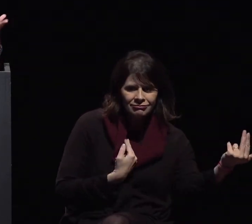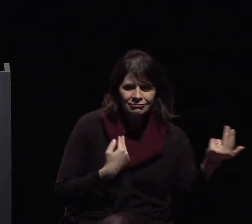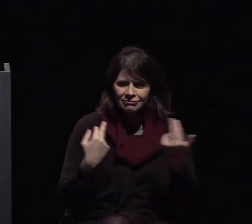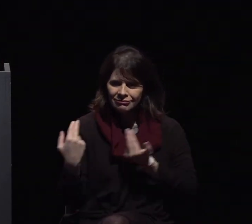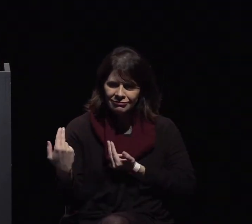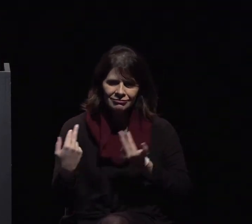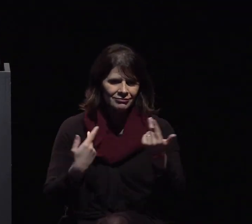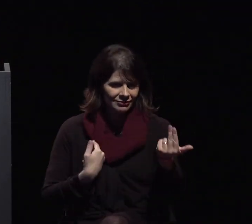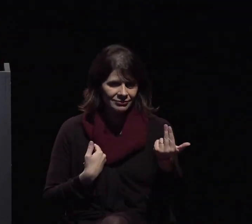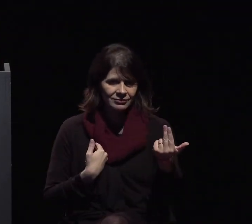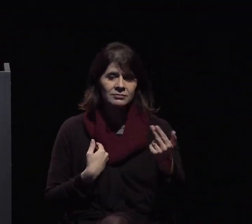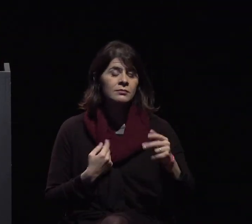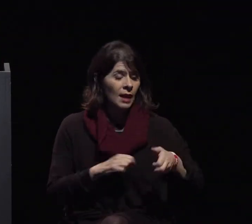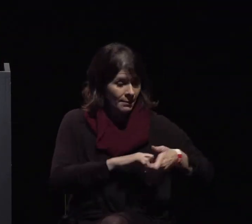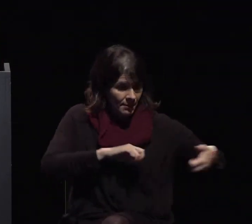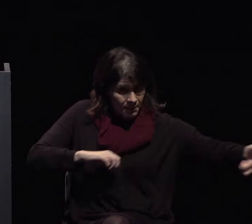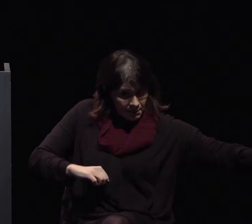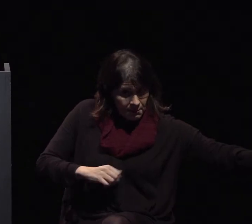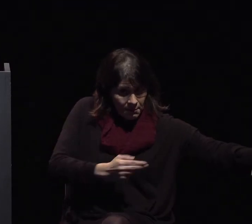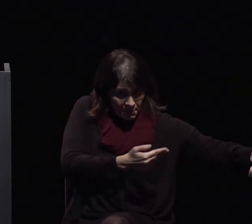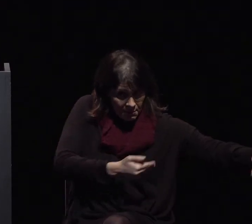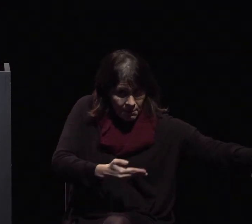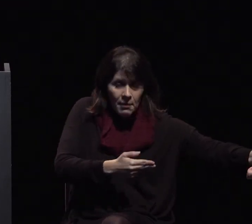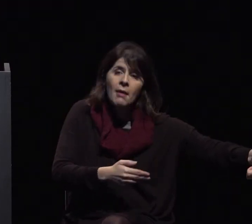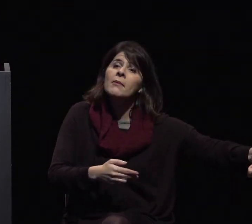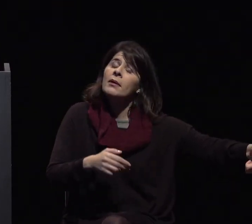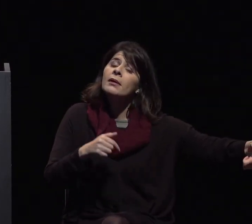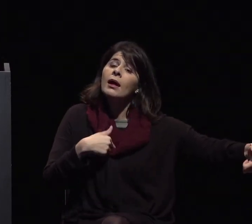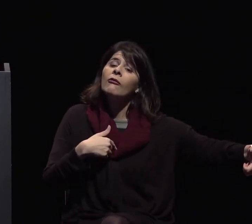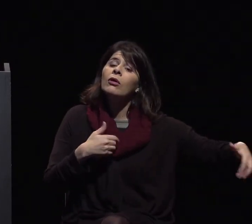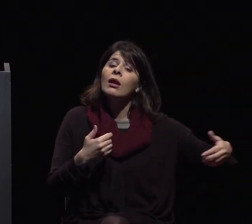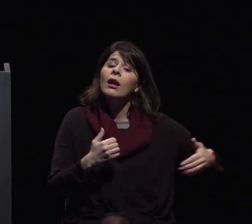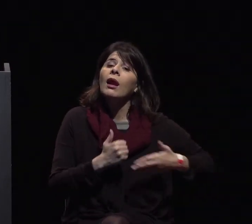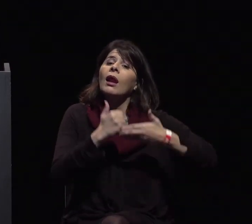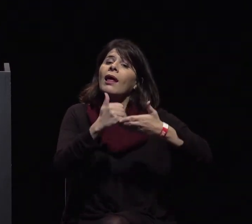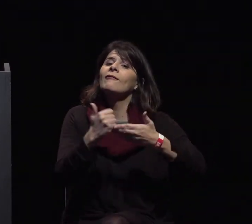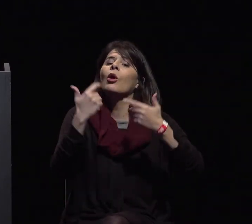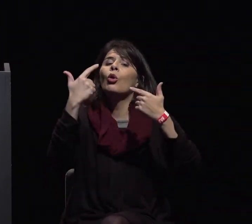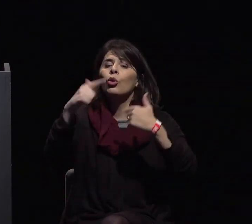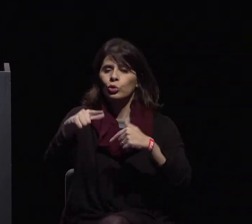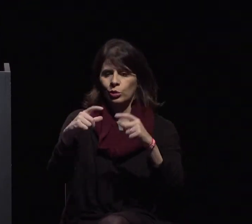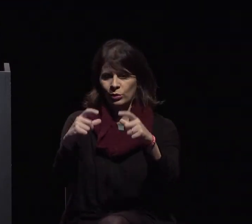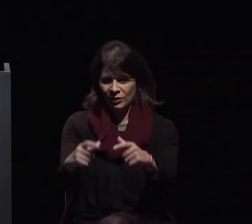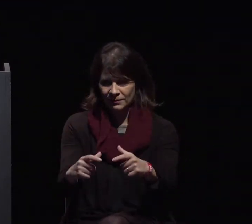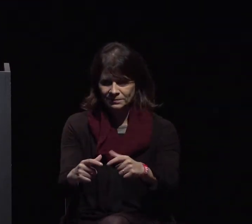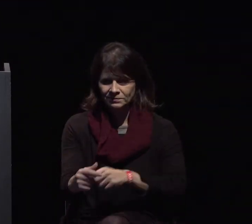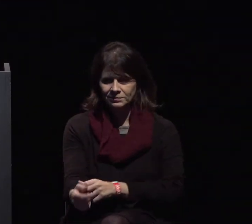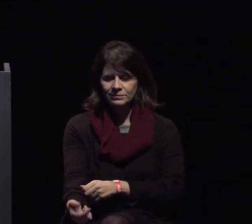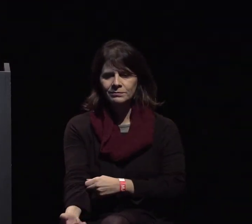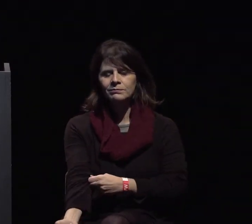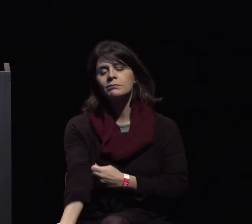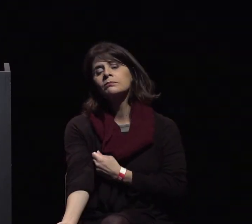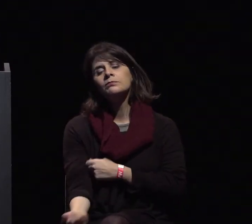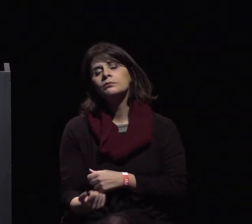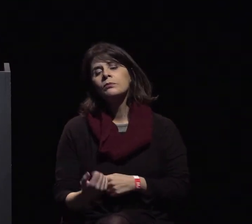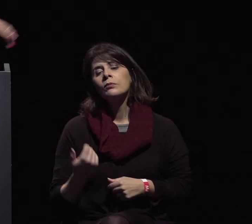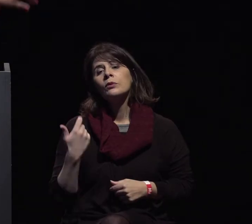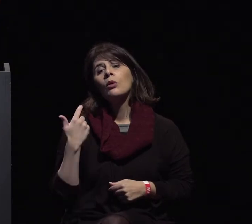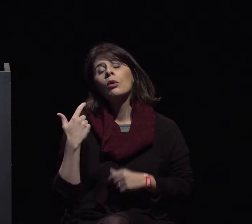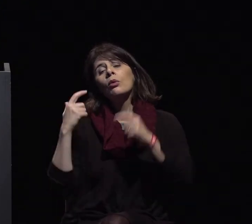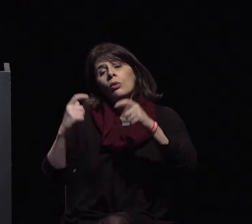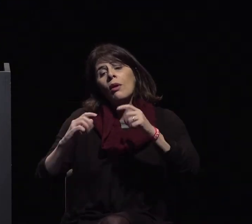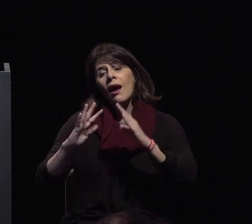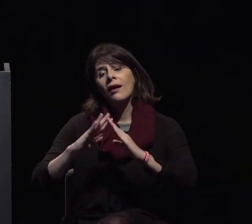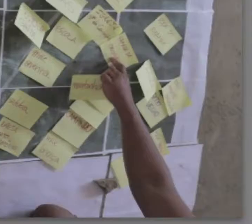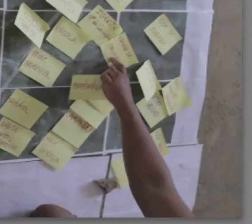essa ferramenta para outros lugares. Uma das últimas foi num quilombo no Maranhão. E